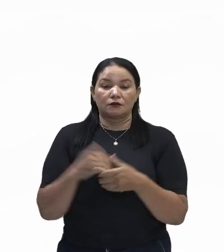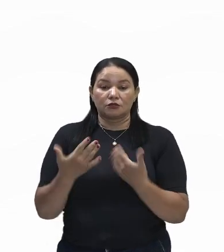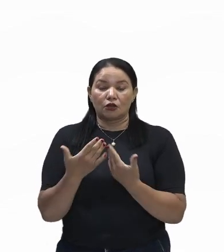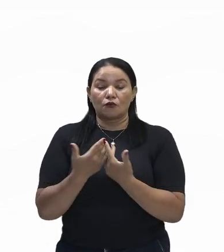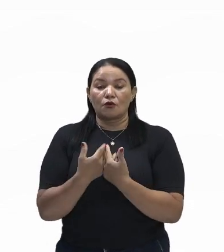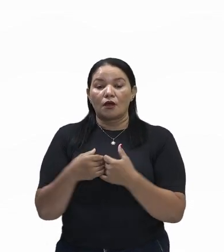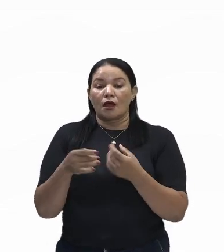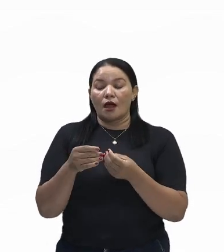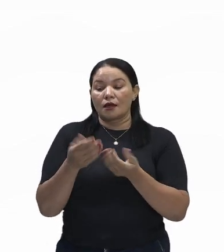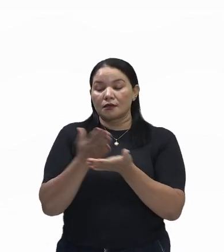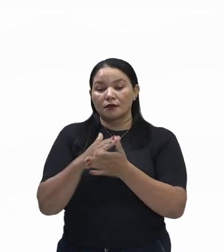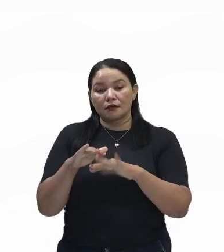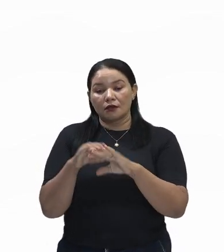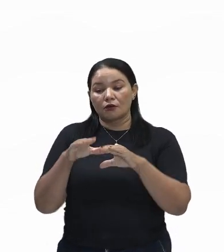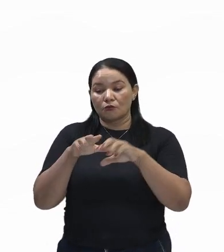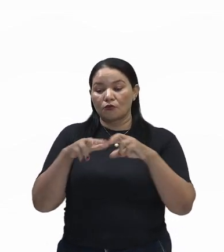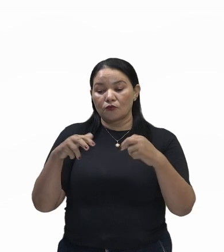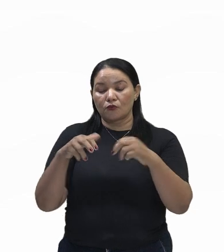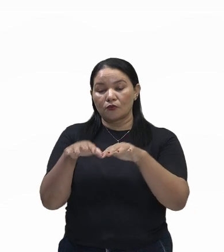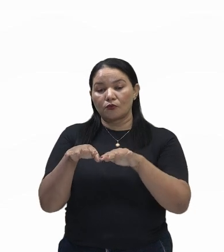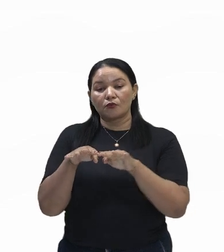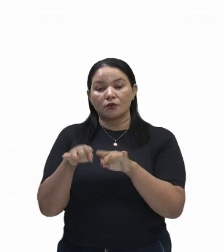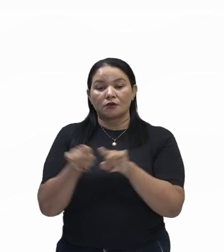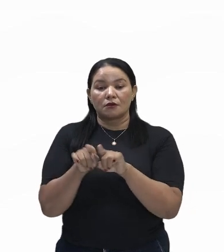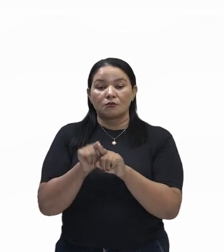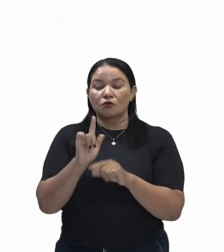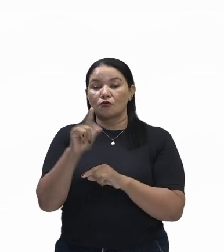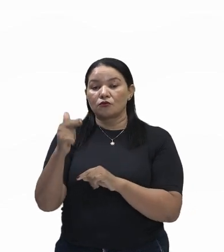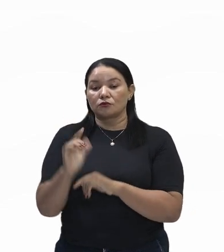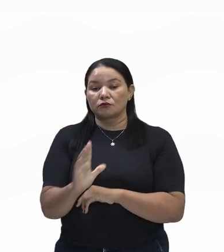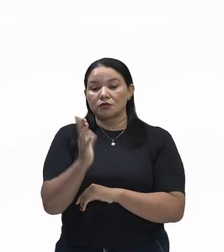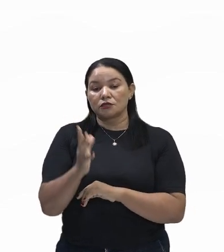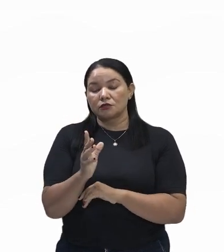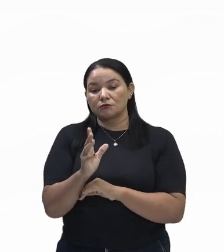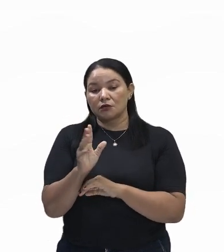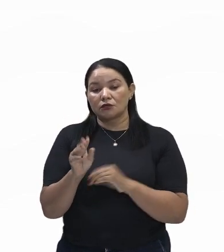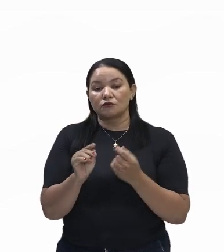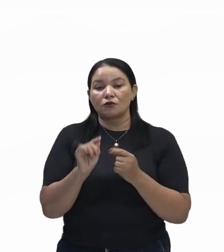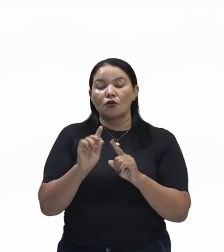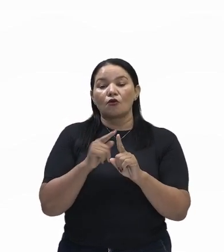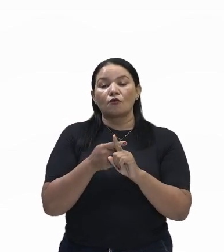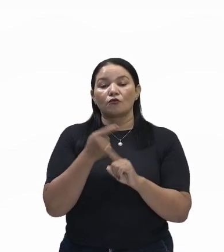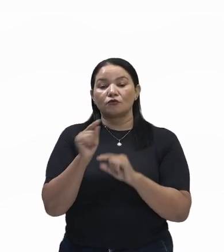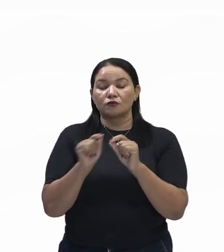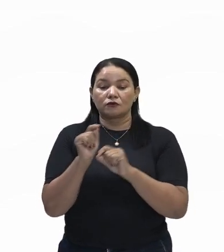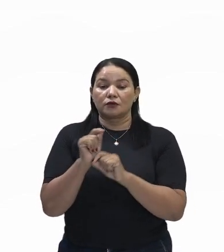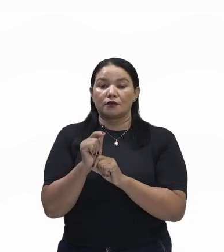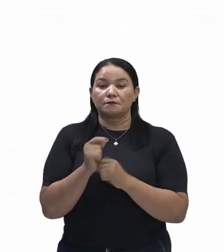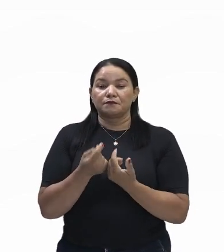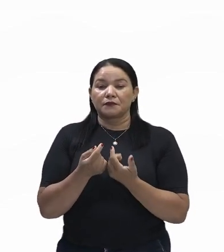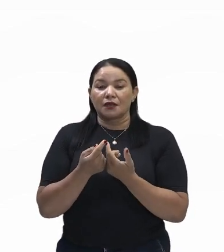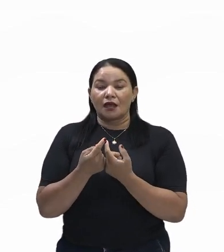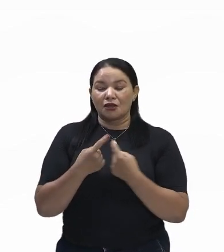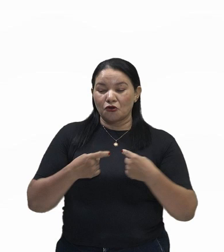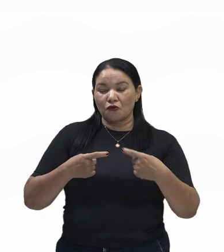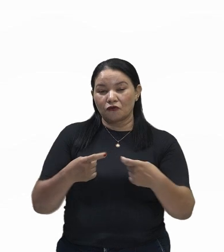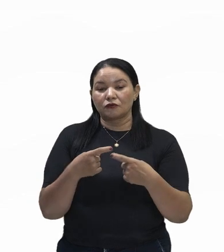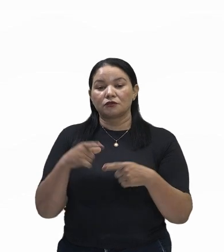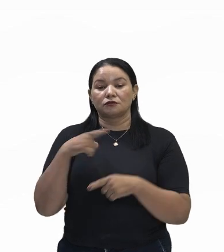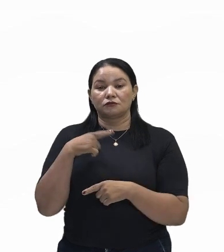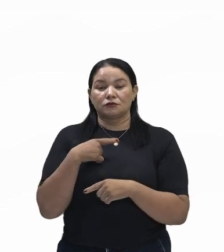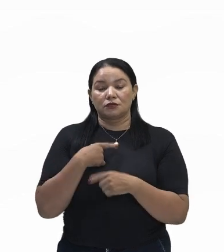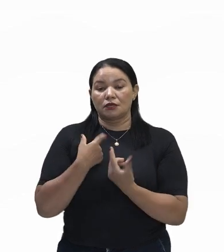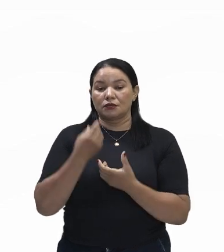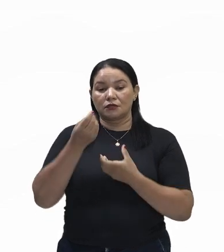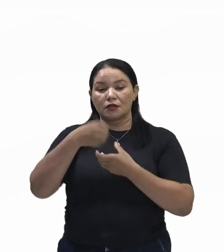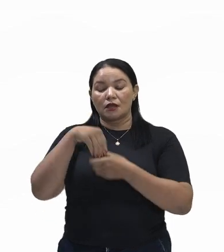outro evento que vai se somar a essa cadeia de eventos conflituosos que estão ocorrendo no cenário russo,